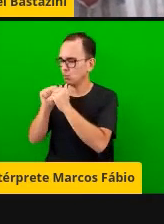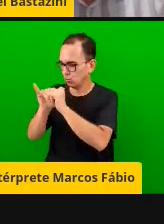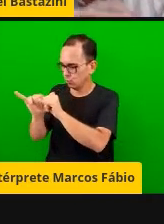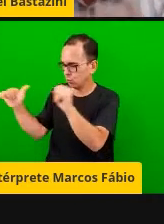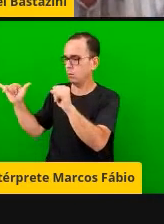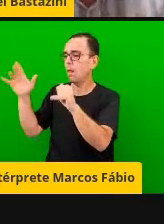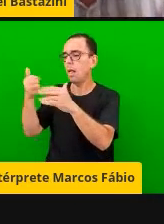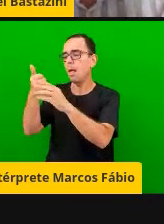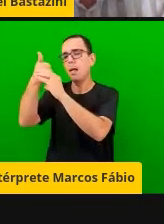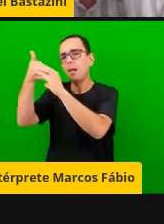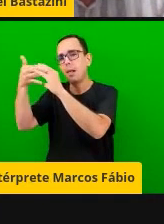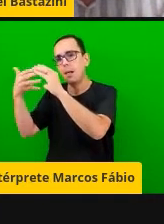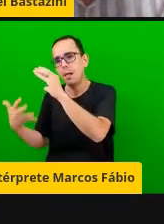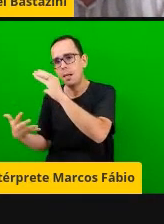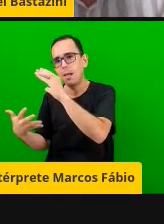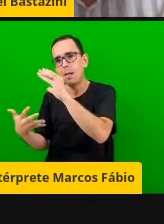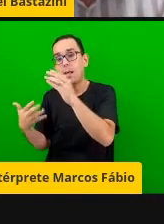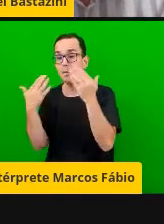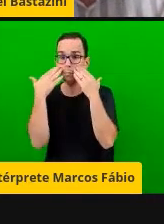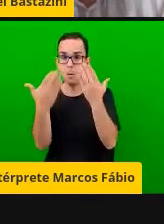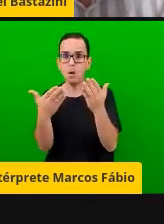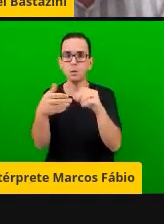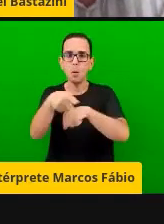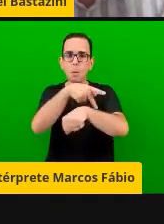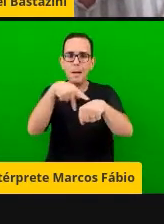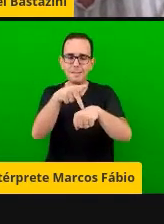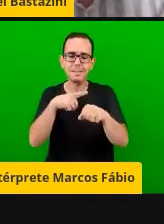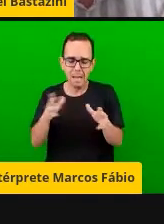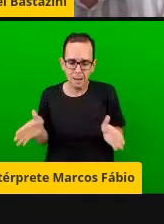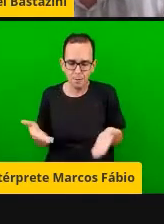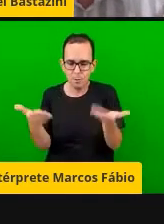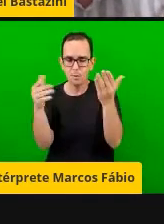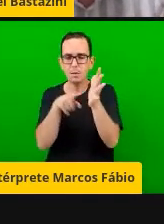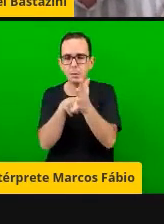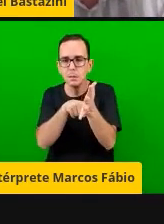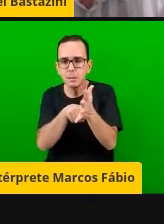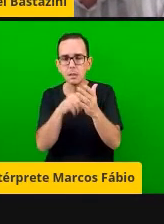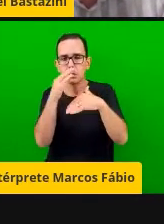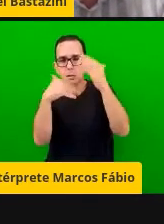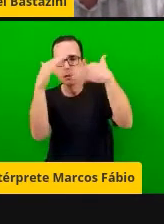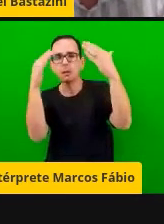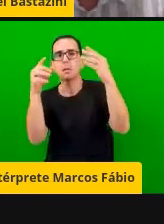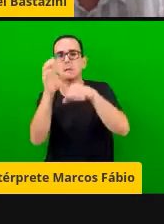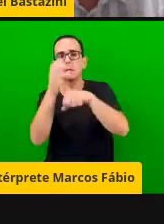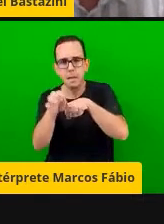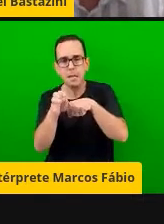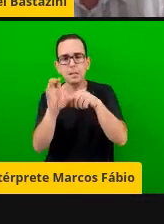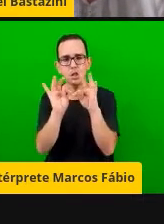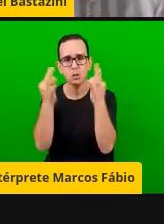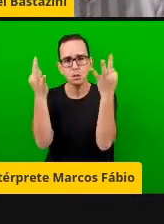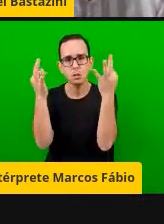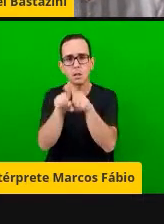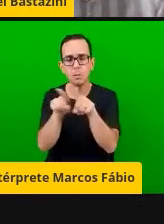características que demonstram que o país ele está investindo em pesquisa, em desenvolvimento, em ciência, em tecnologia e em